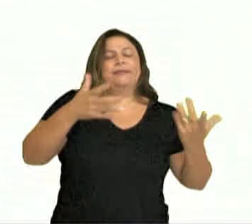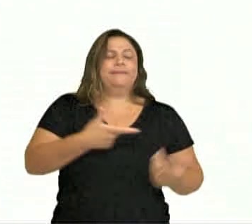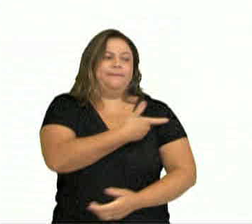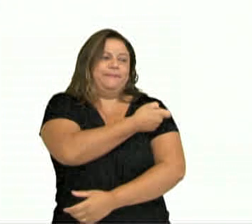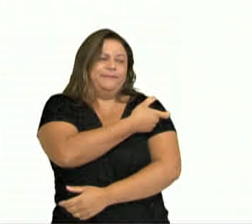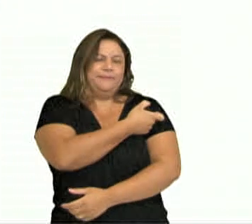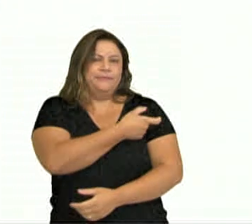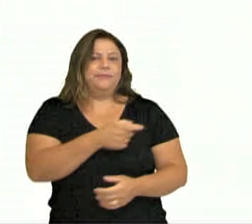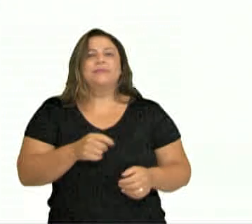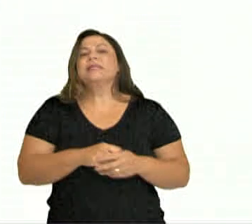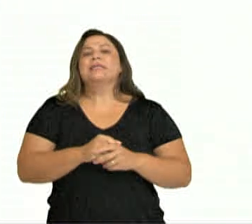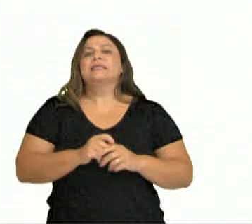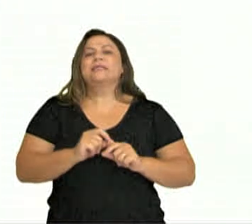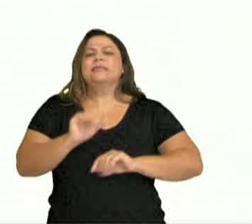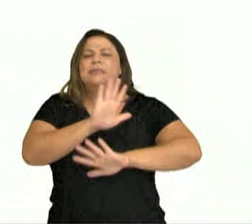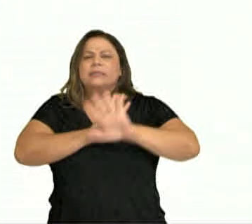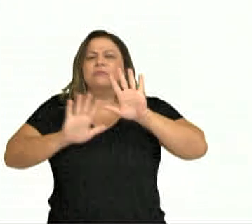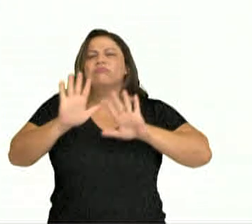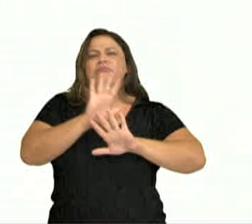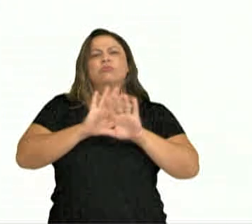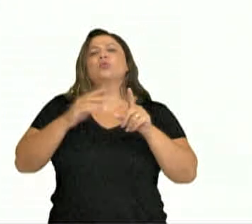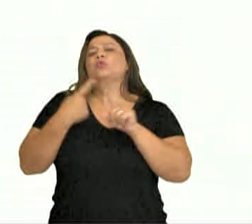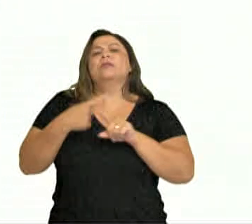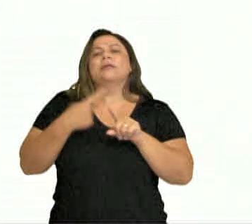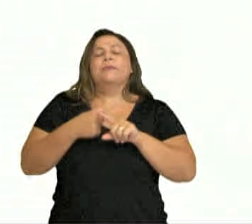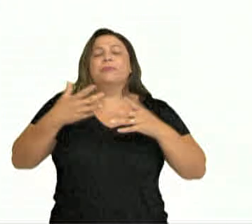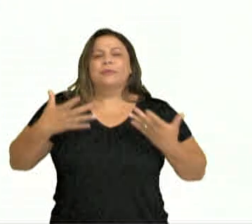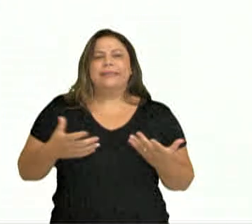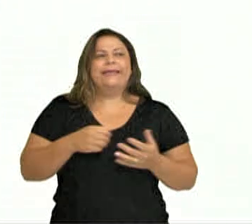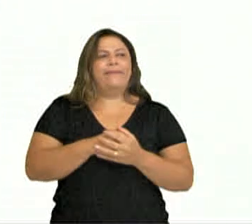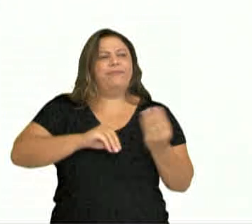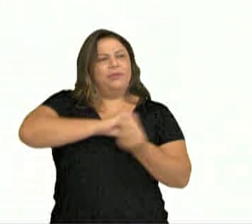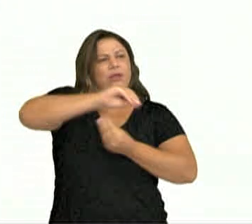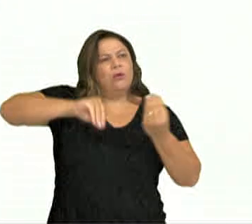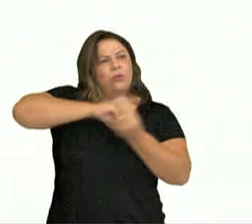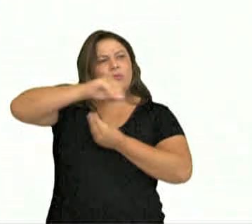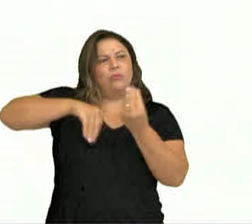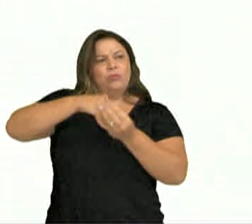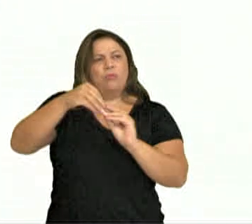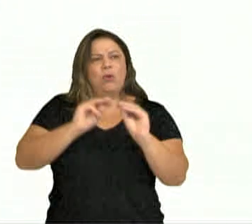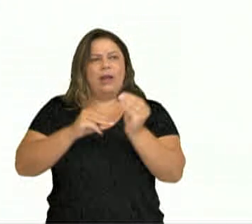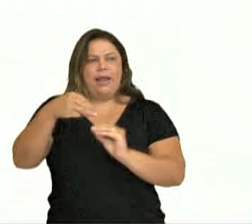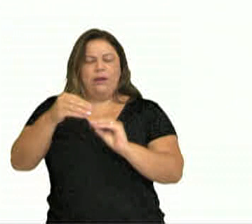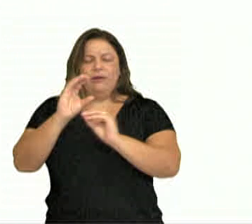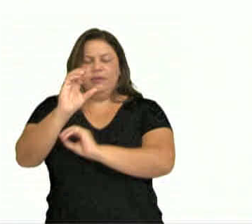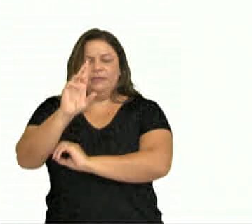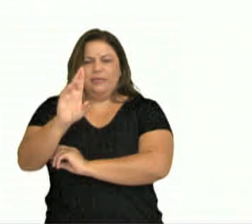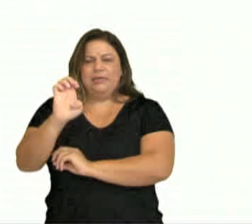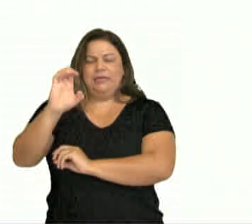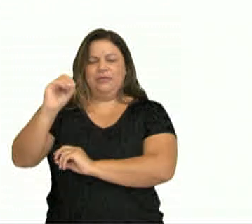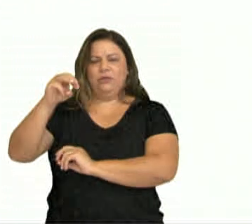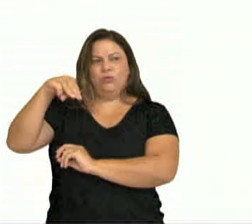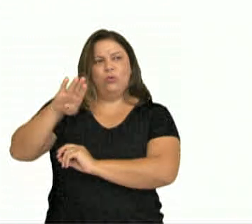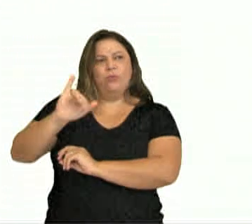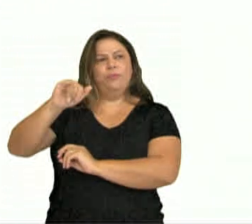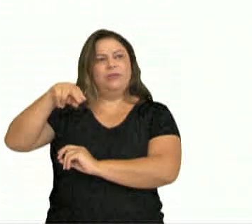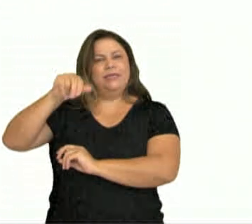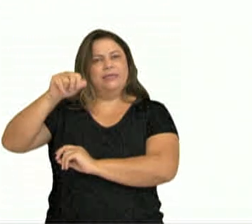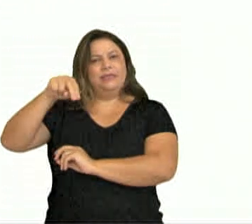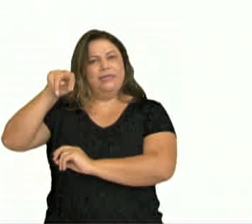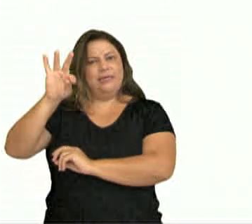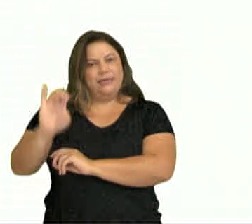As vacinas nos protegem por quê? Letra A. São constituídas de moléculas recombinantes? Letra B.